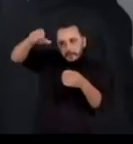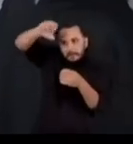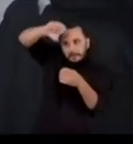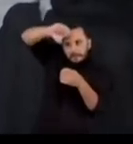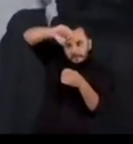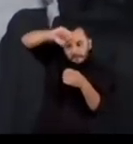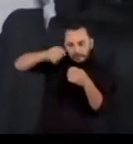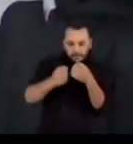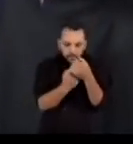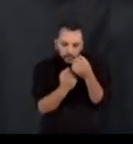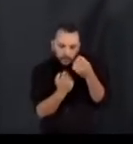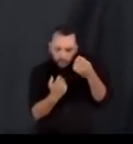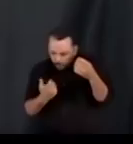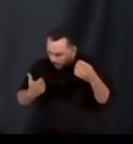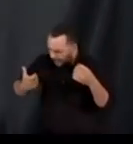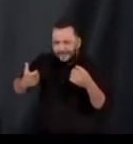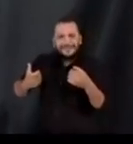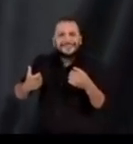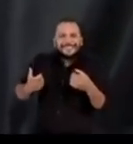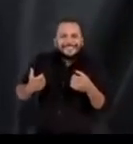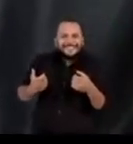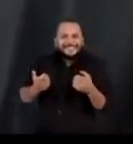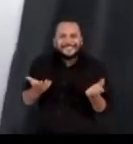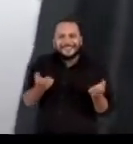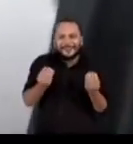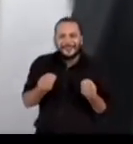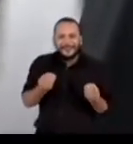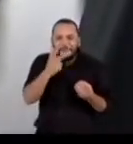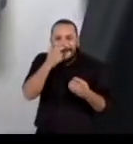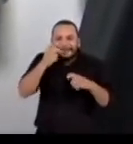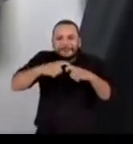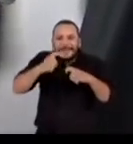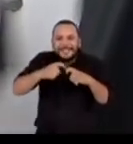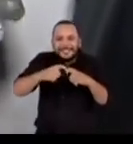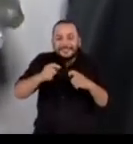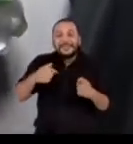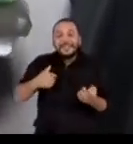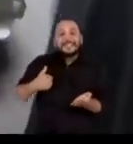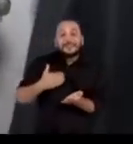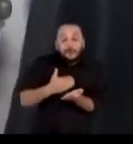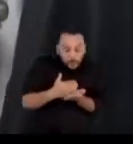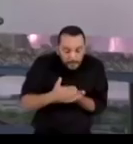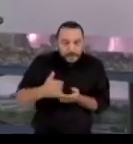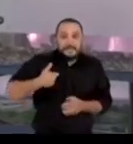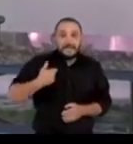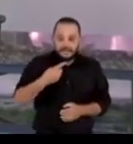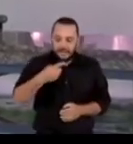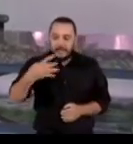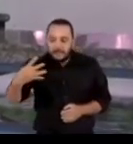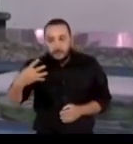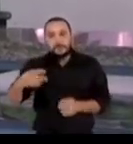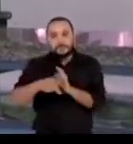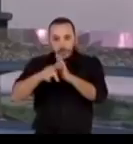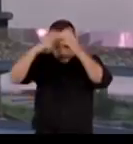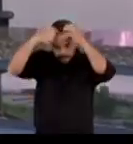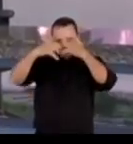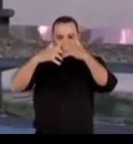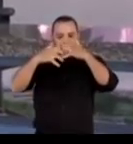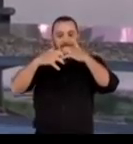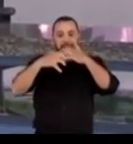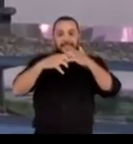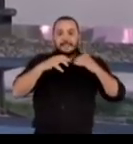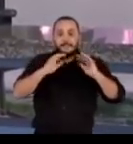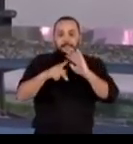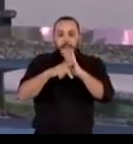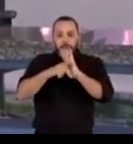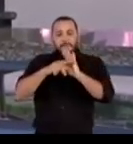aspirou. Com 14 anos, Arthur começou a primeira pré-iniciação em neurociência. A gente atendia os pacientes, os